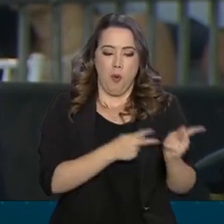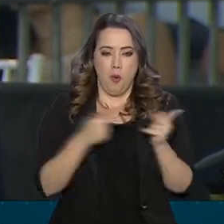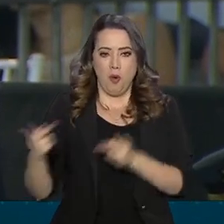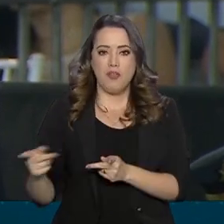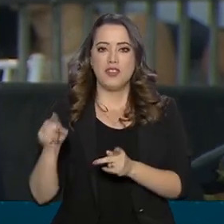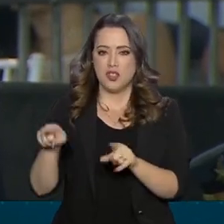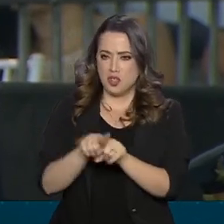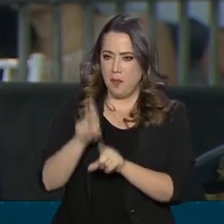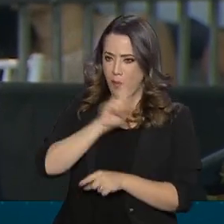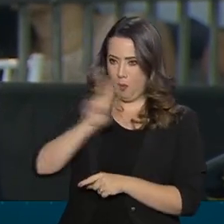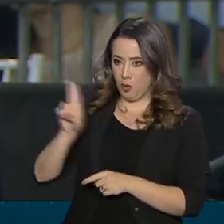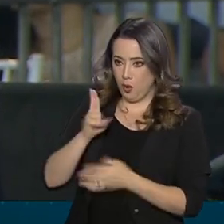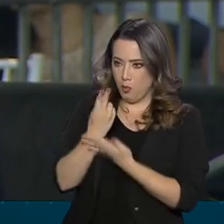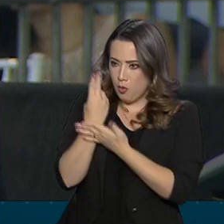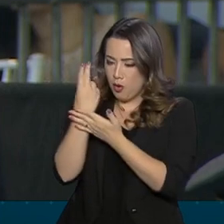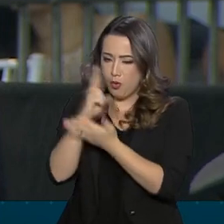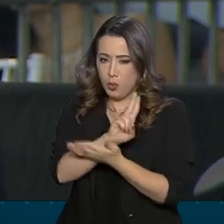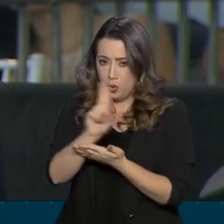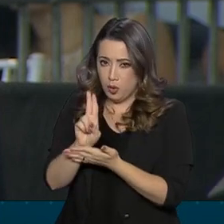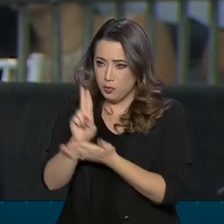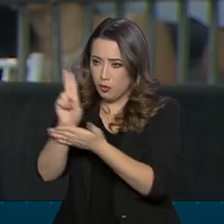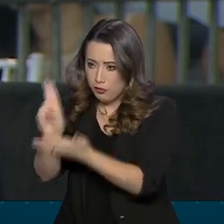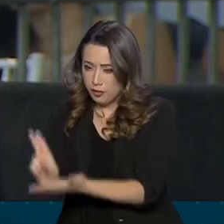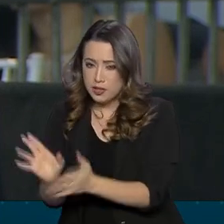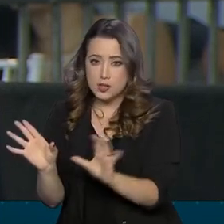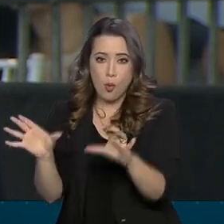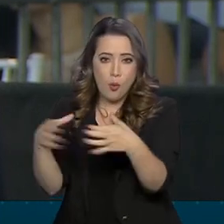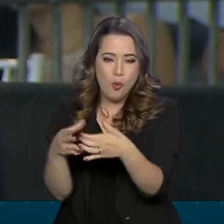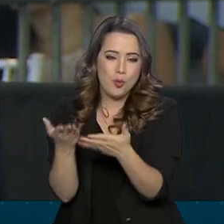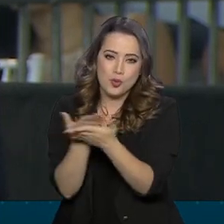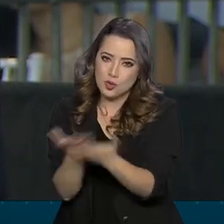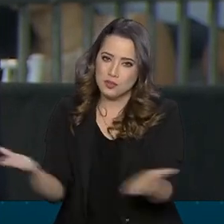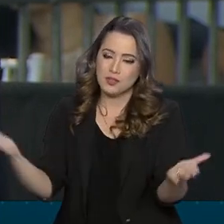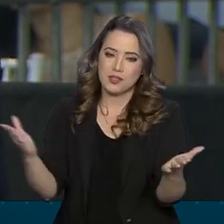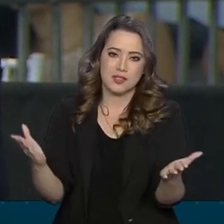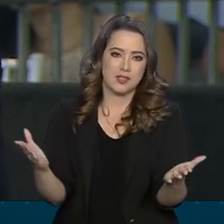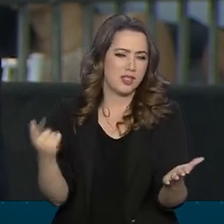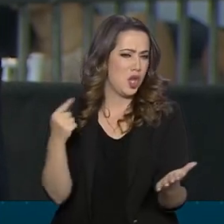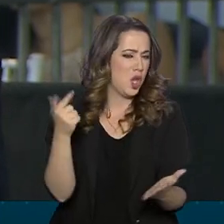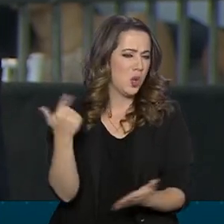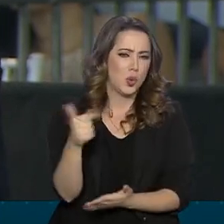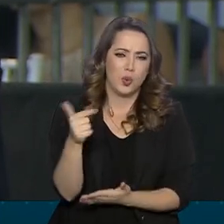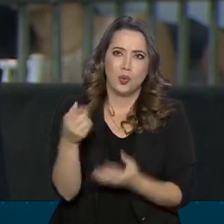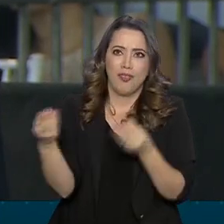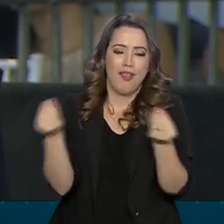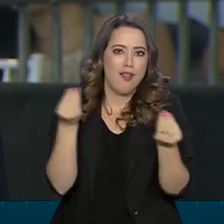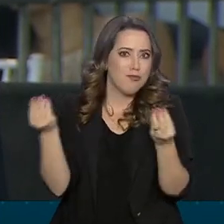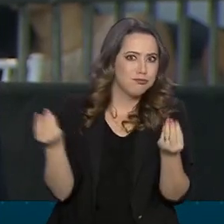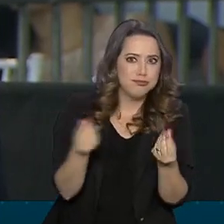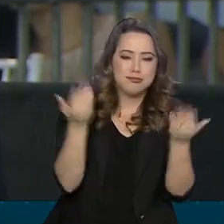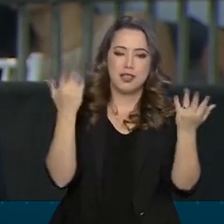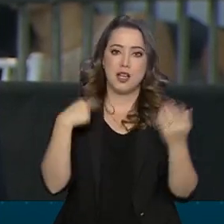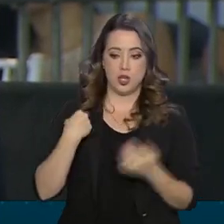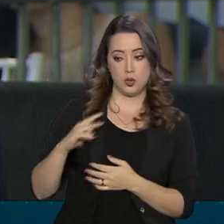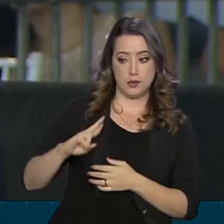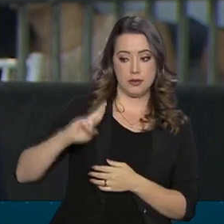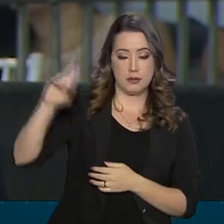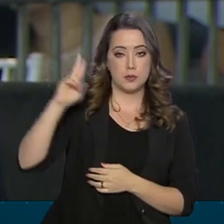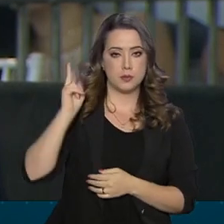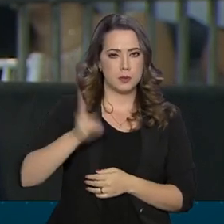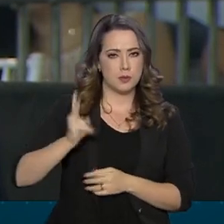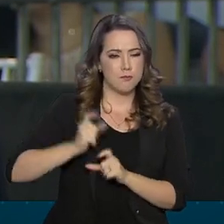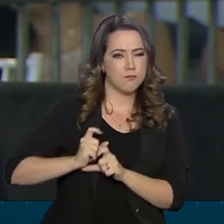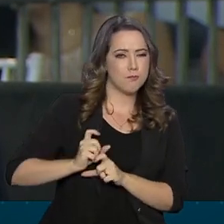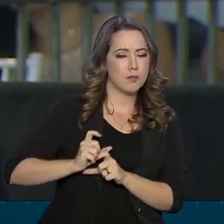turma maravilhosa. Isso não tem preço. A nossa responsabilidade aumenta e